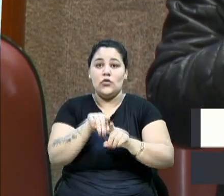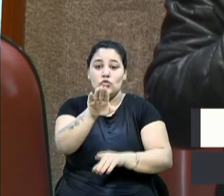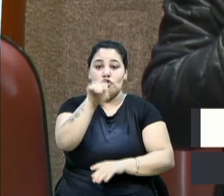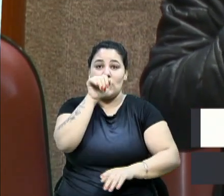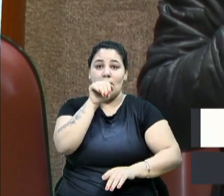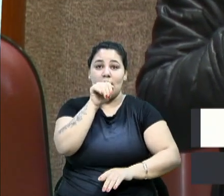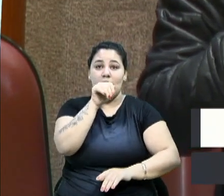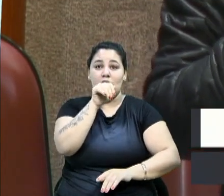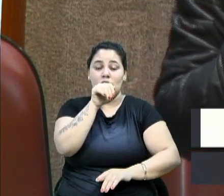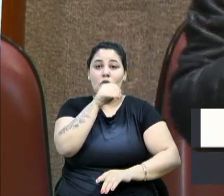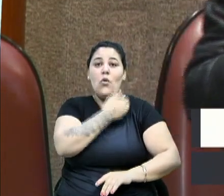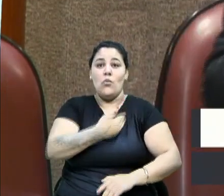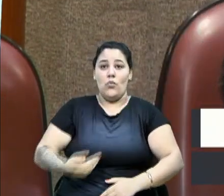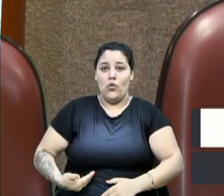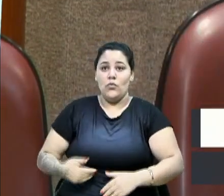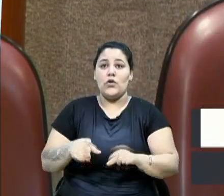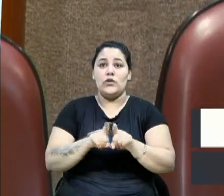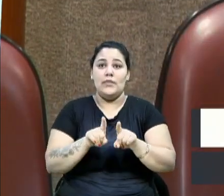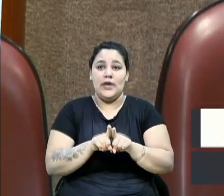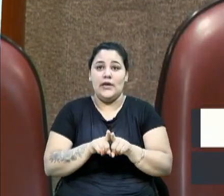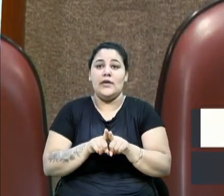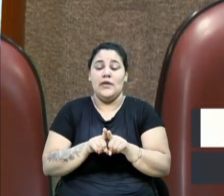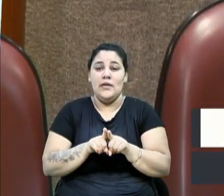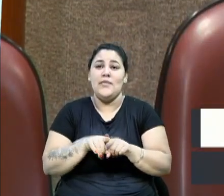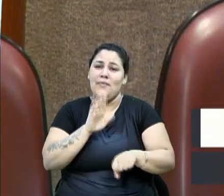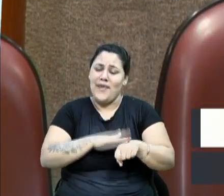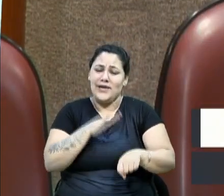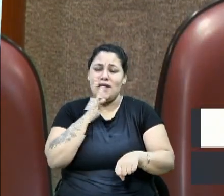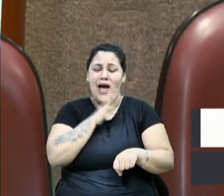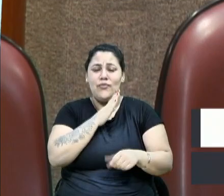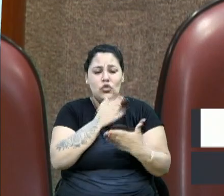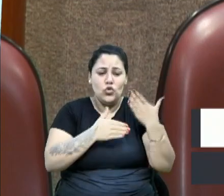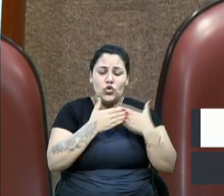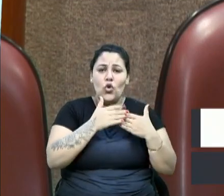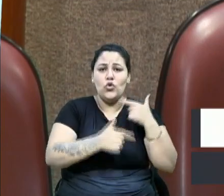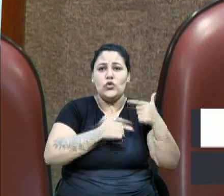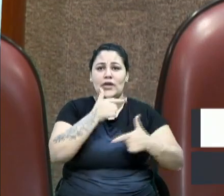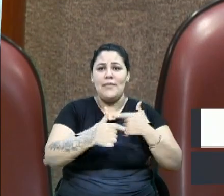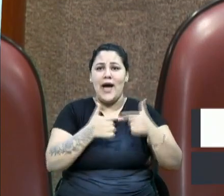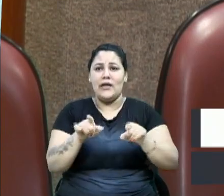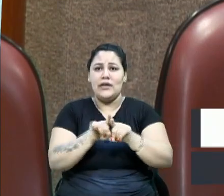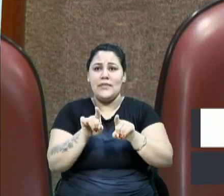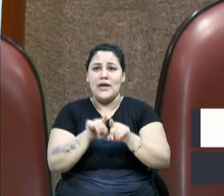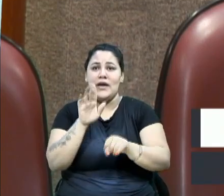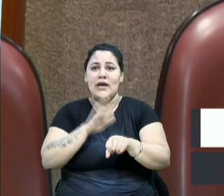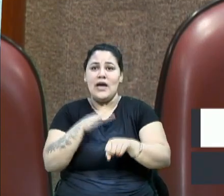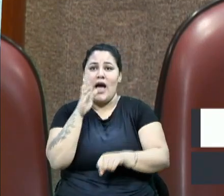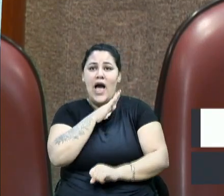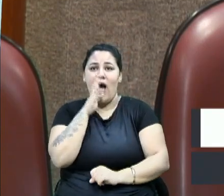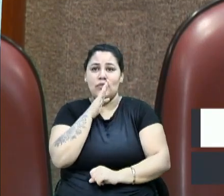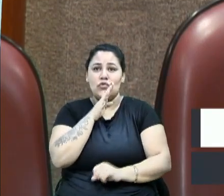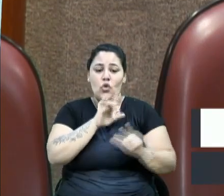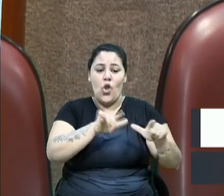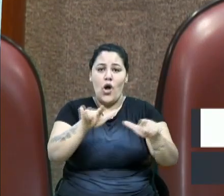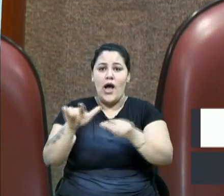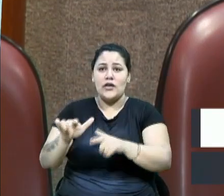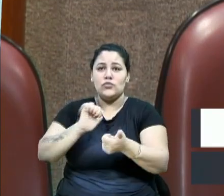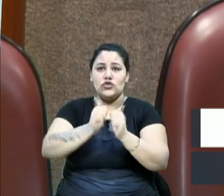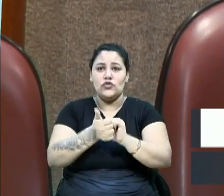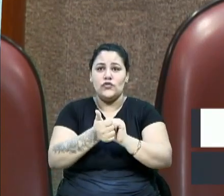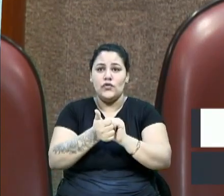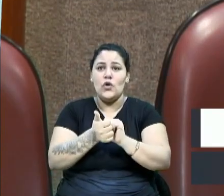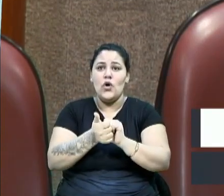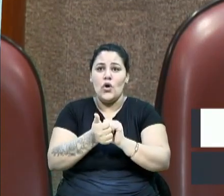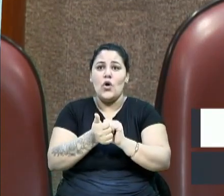público né para agilizar todo esse processo e agilizar com que as entidades esportivas comecem a receber recursos